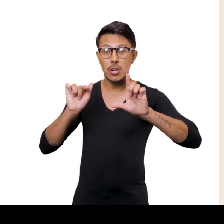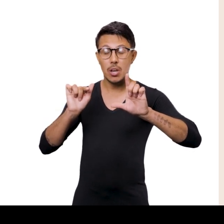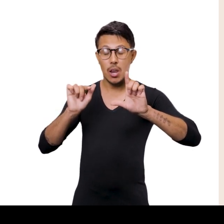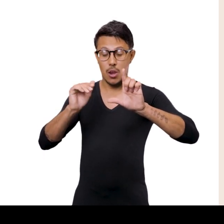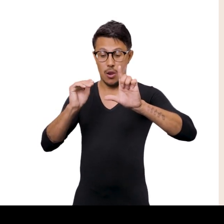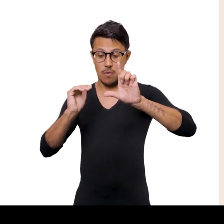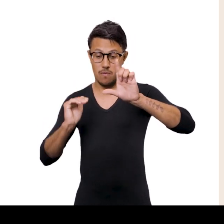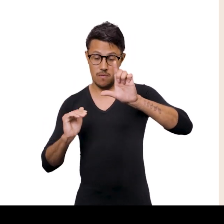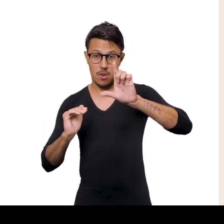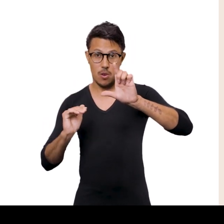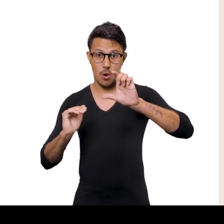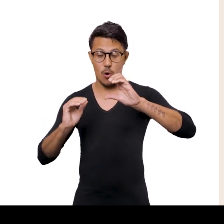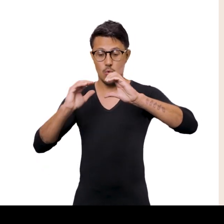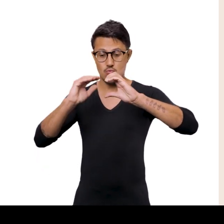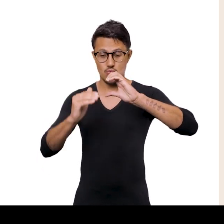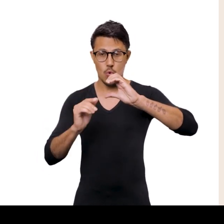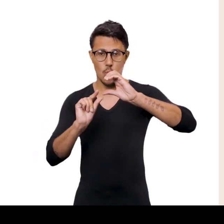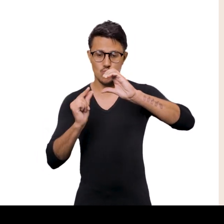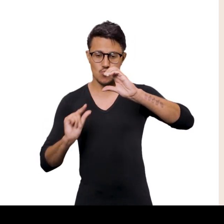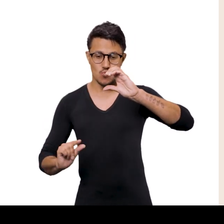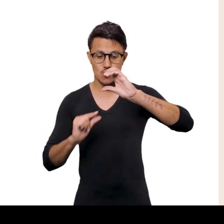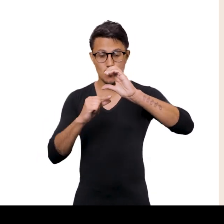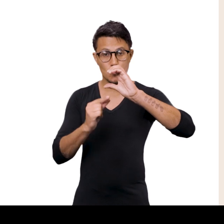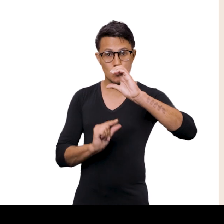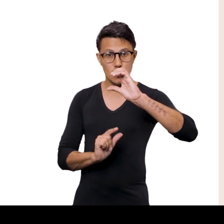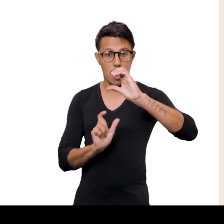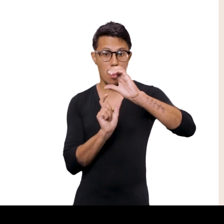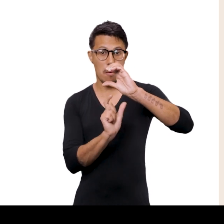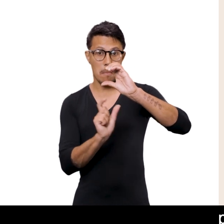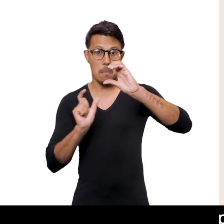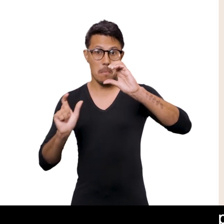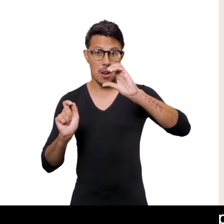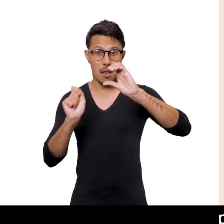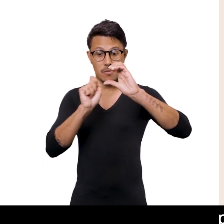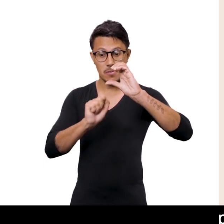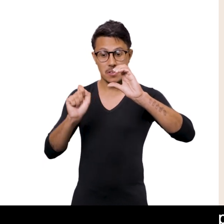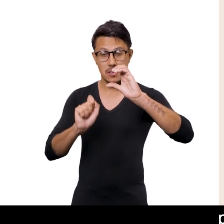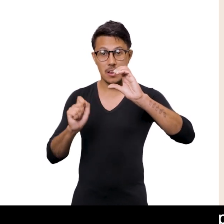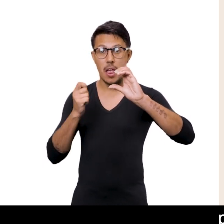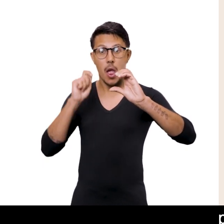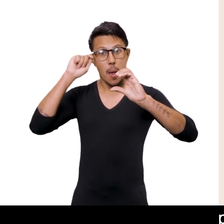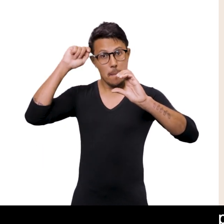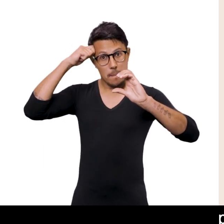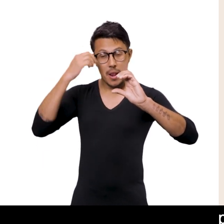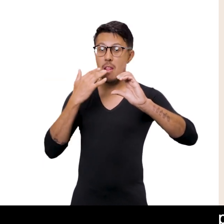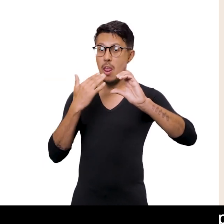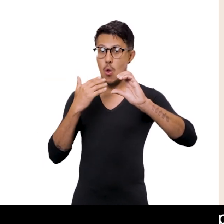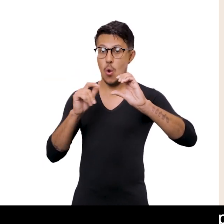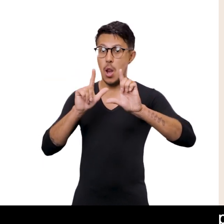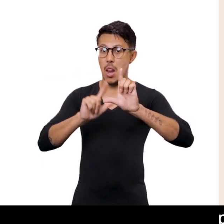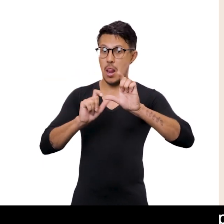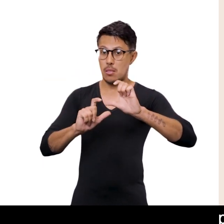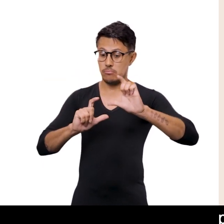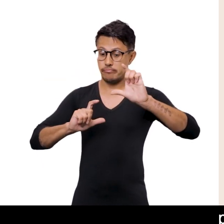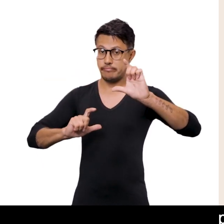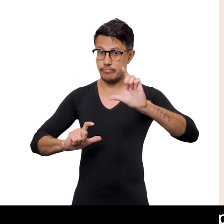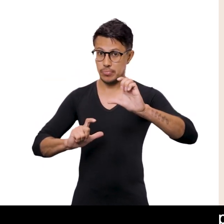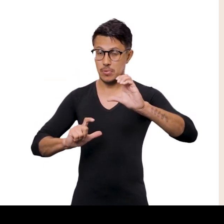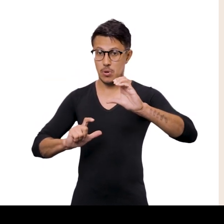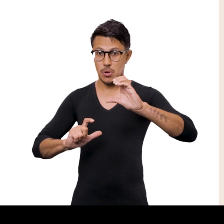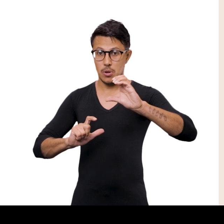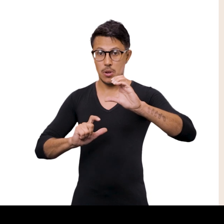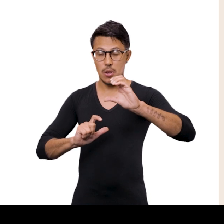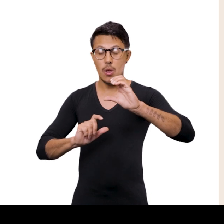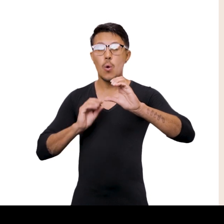Na parte inferior, as duas artérias estão preenchidas por palavras escritas em preto com letras